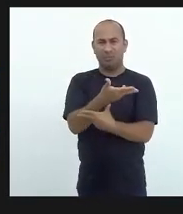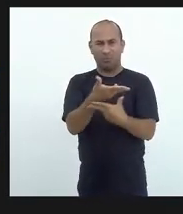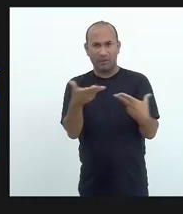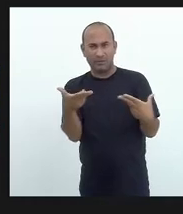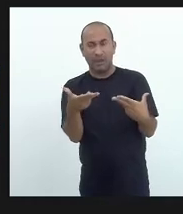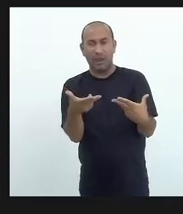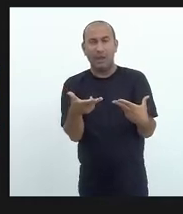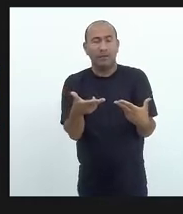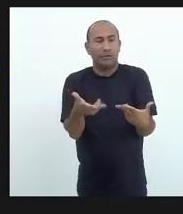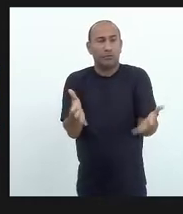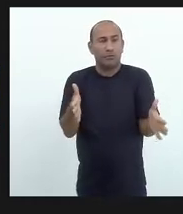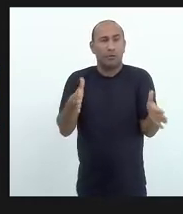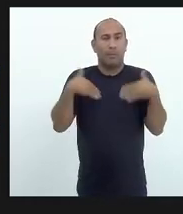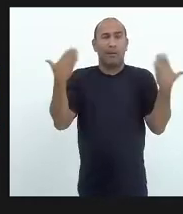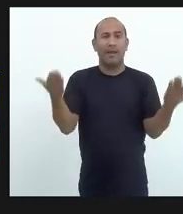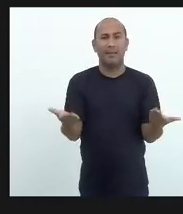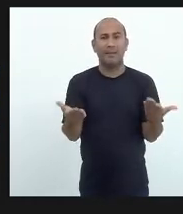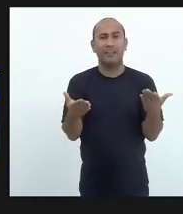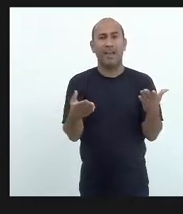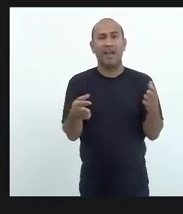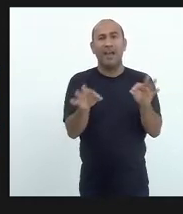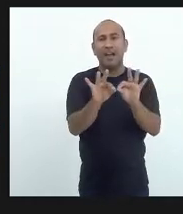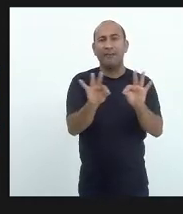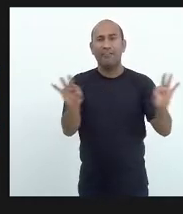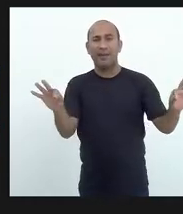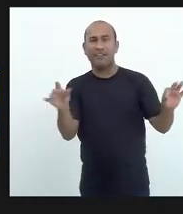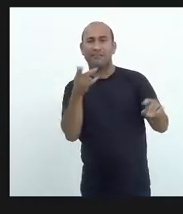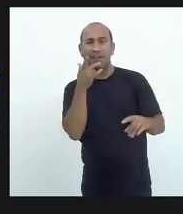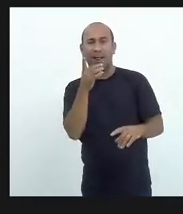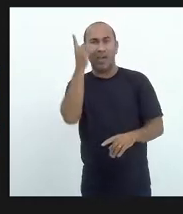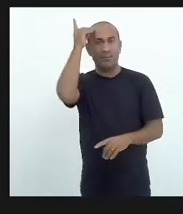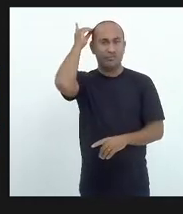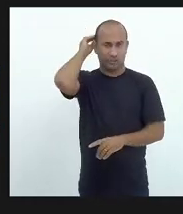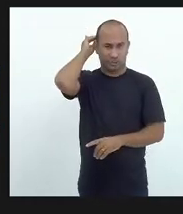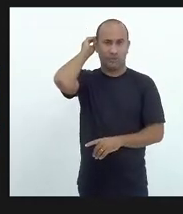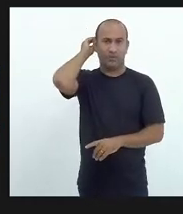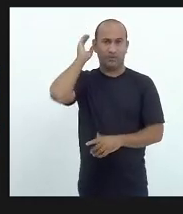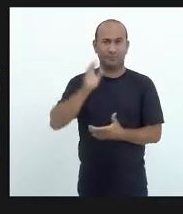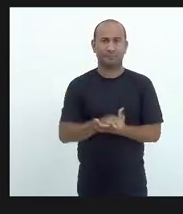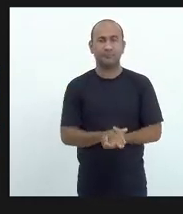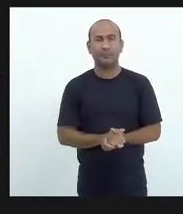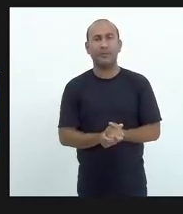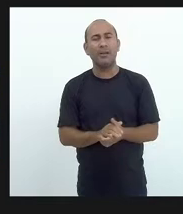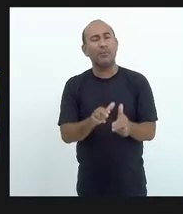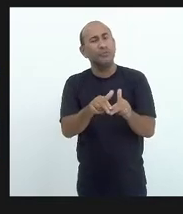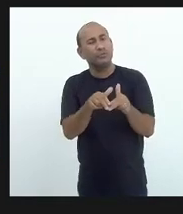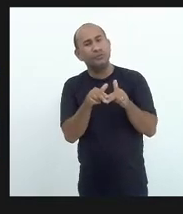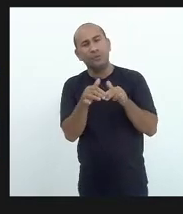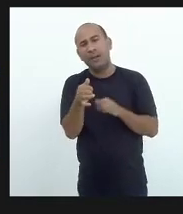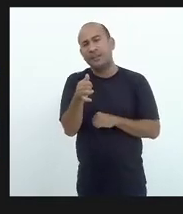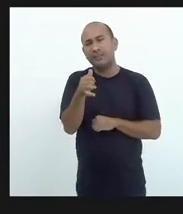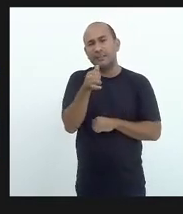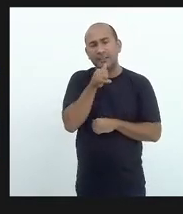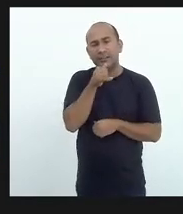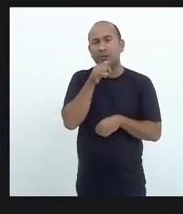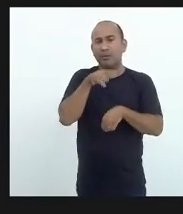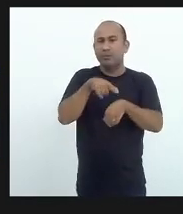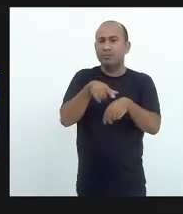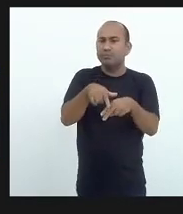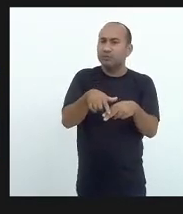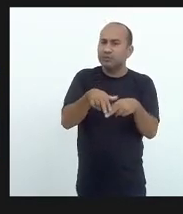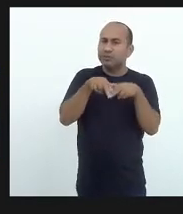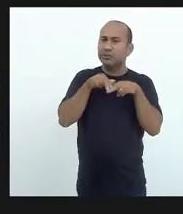frases tenham sido proferidas pela Dilma de Barbas. Então, é muito triste, em meio a discussões